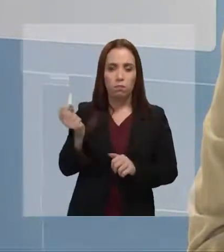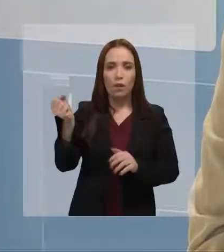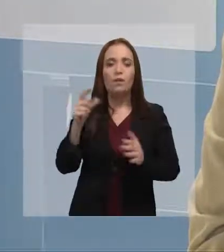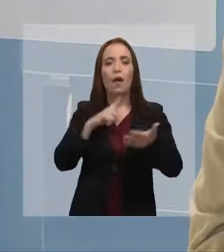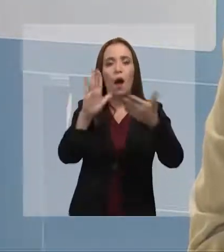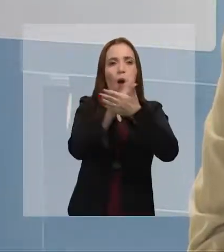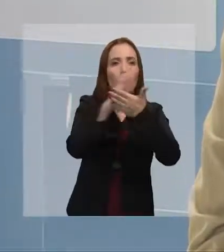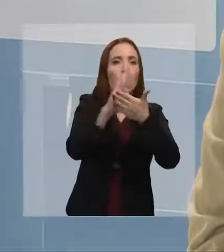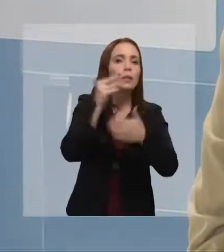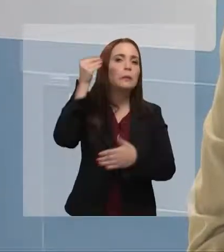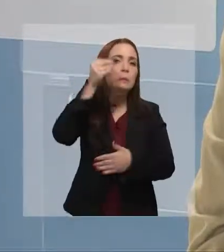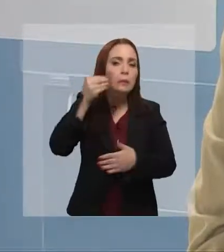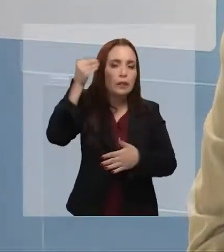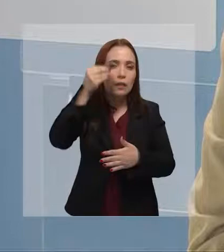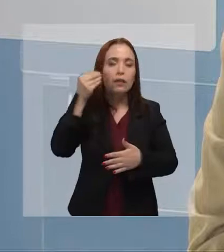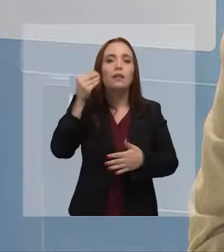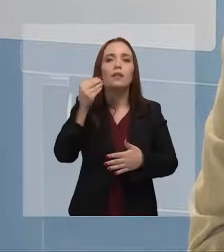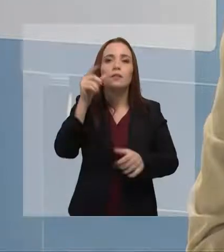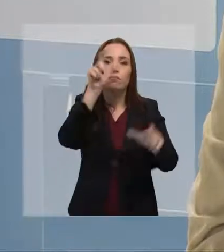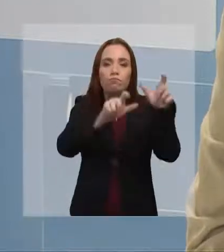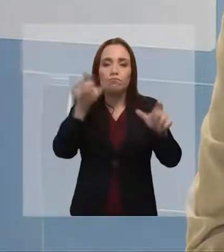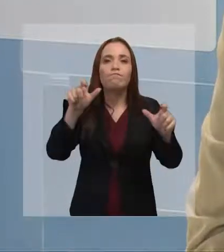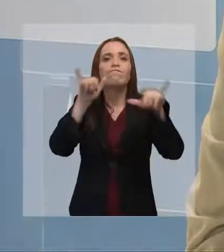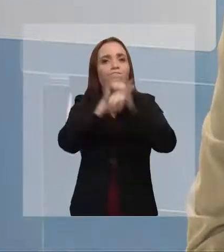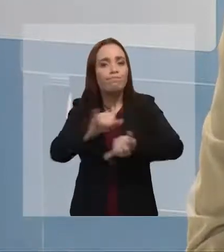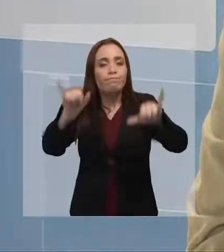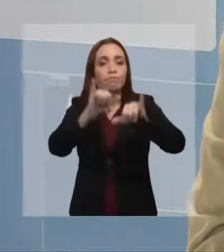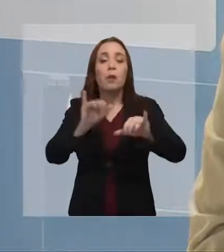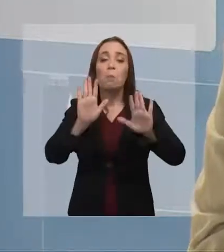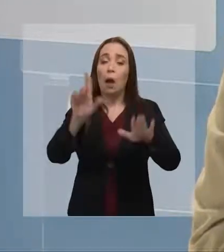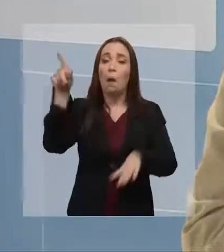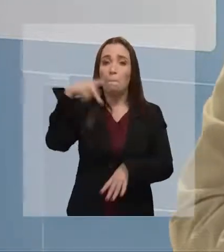especialistas em previdência, a gente tem acompanhado, mas o governo